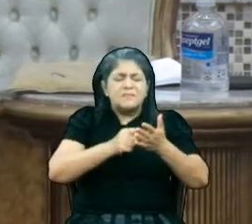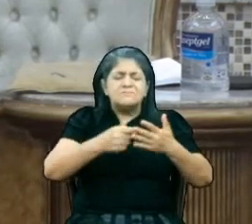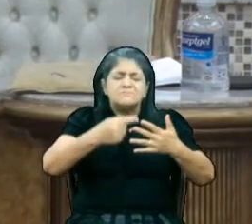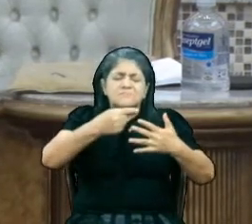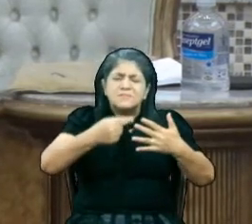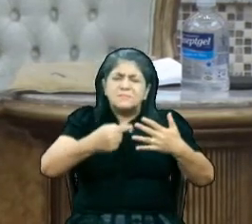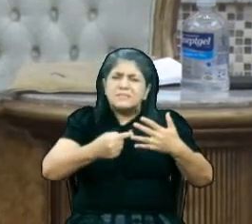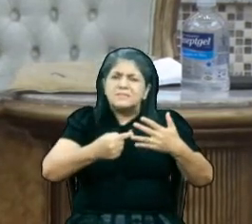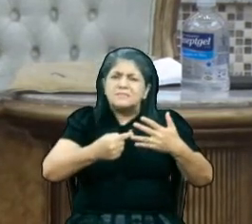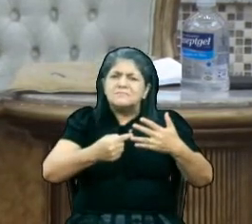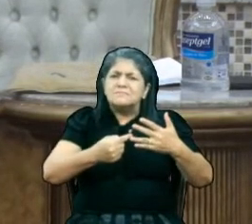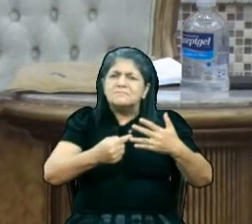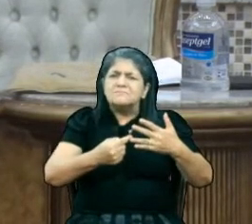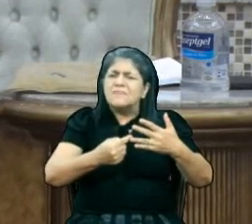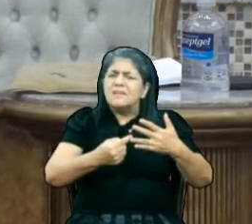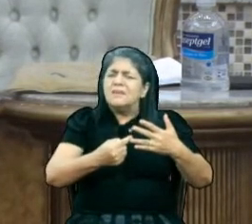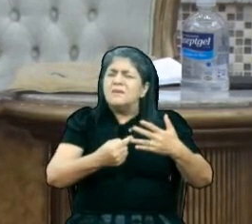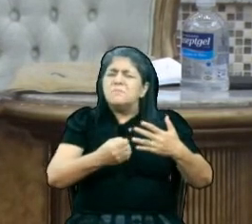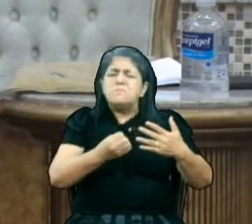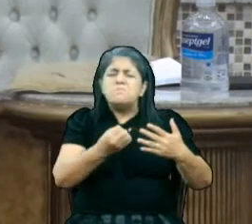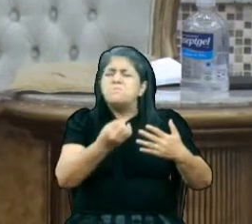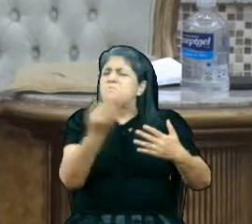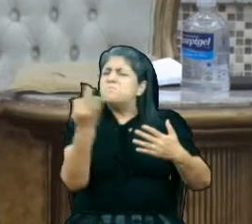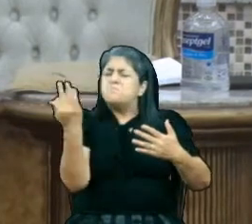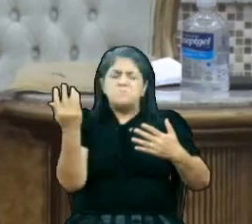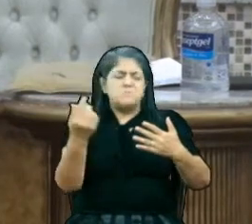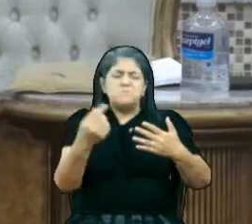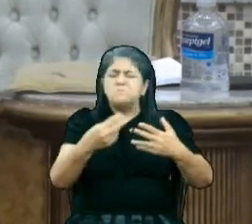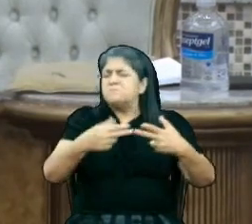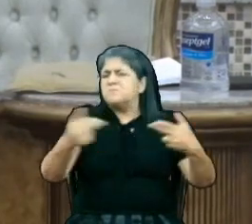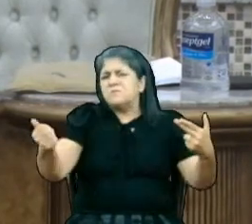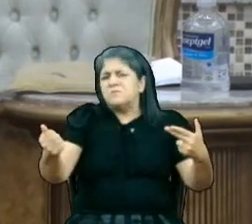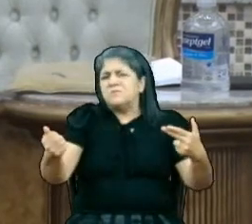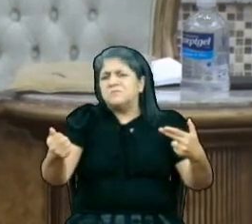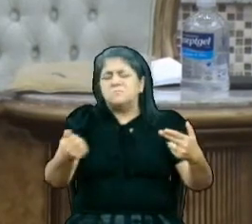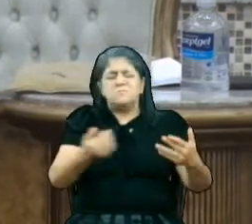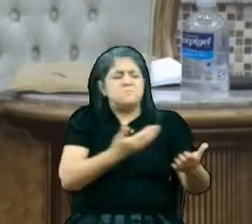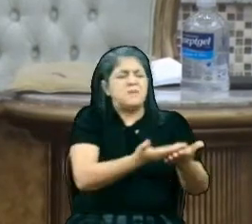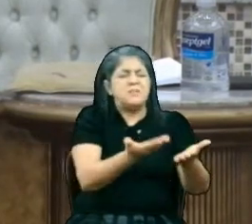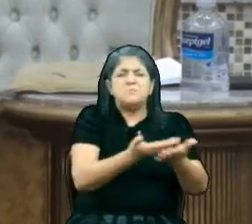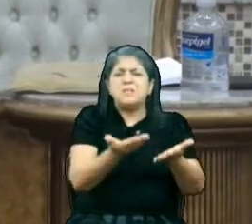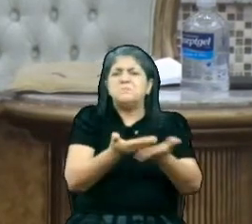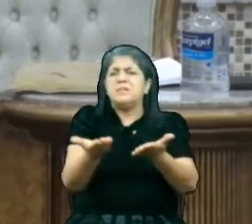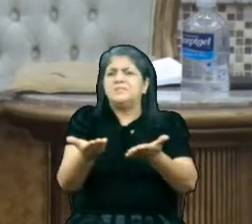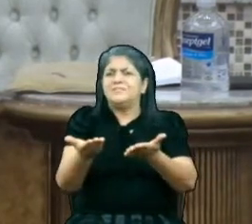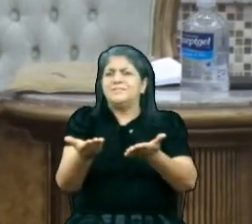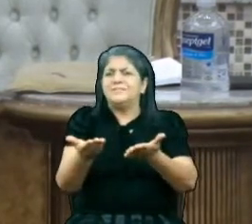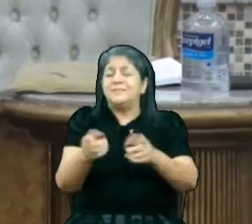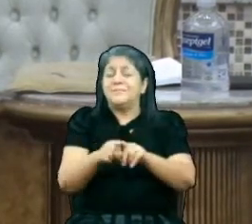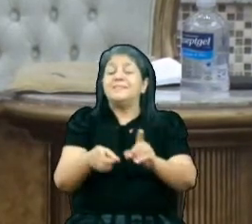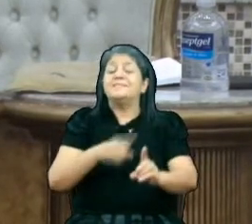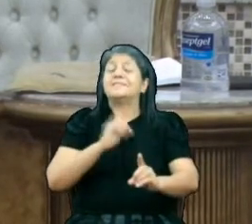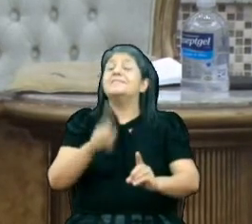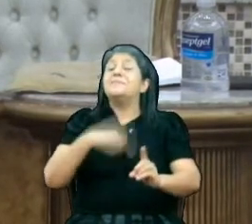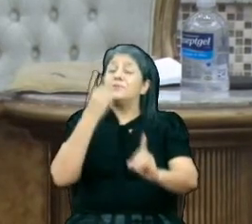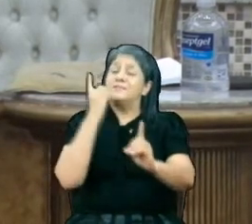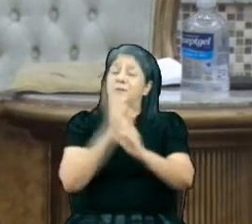perdidos e achados nós encontramos aqui uma ovelha que se perdeu